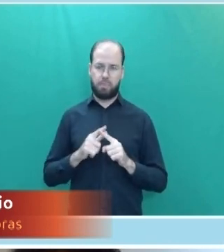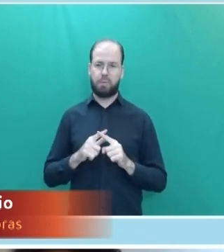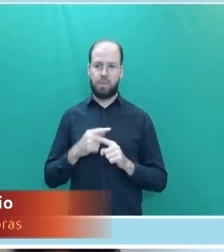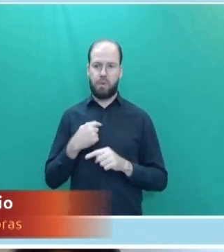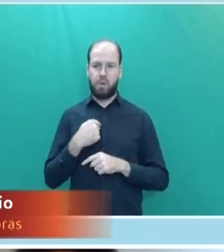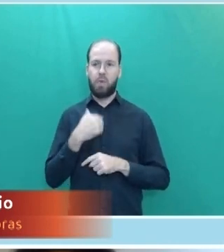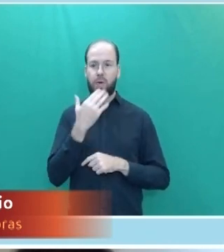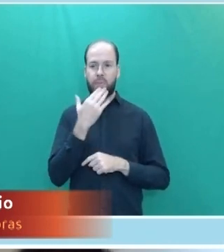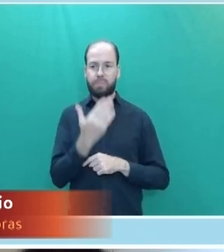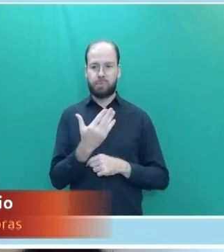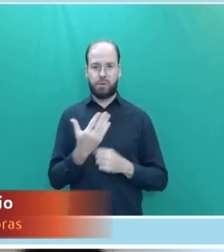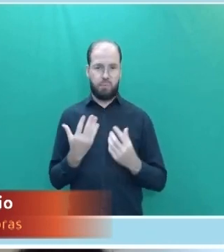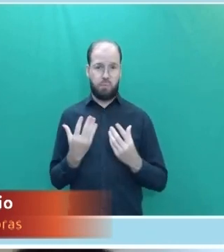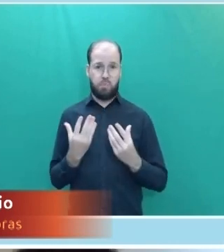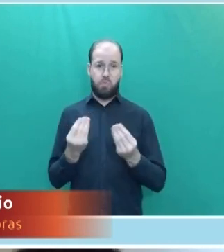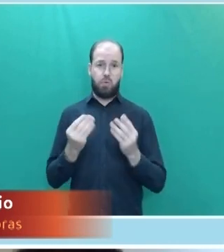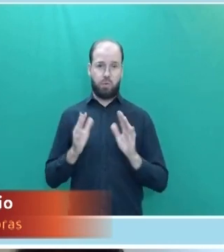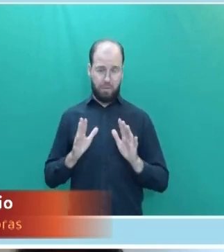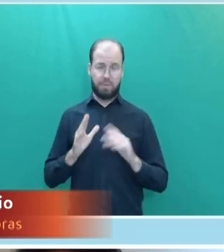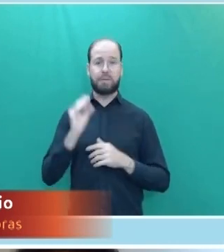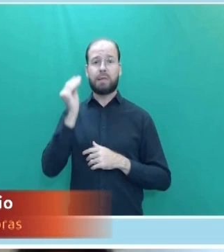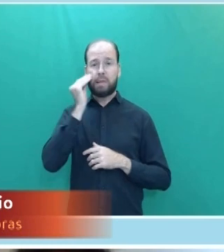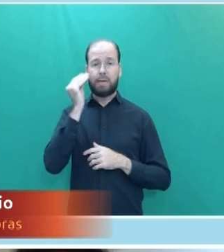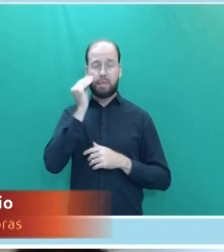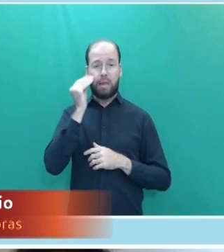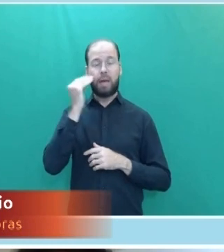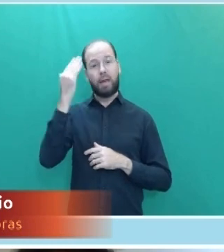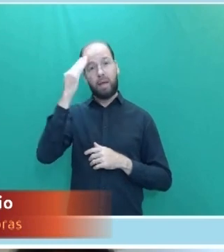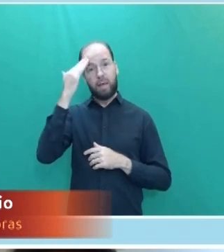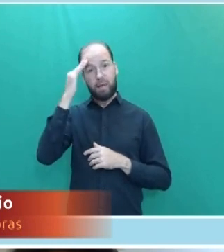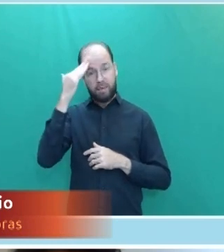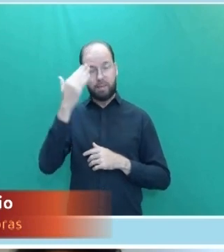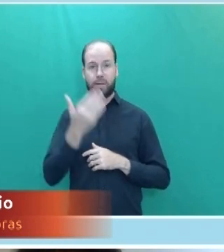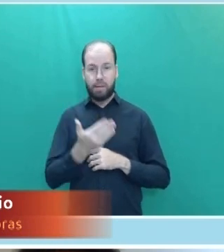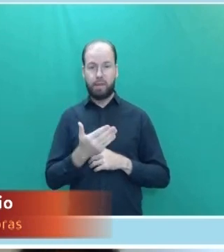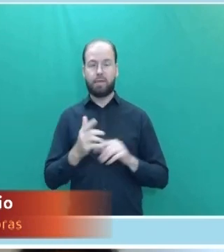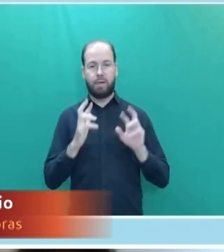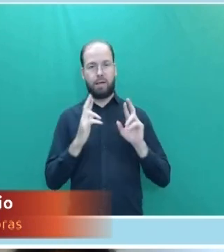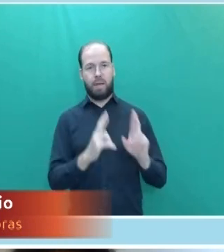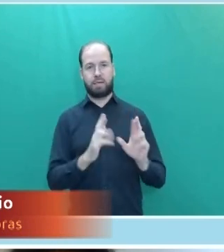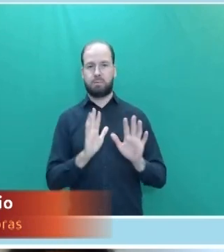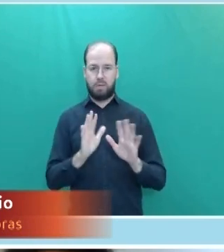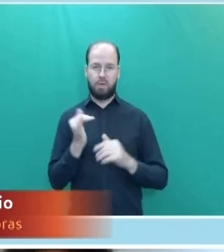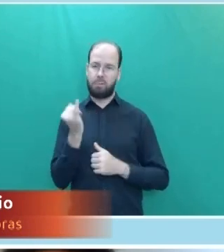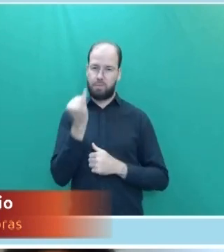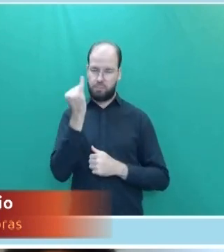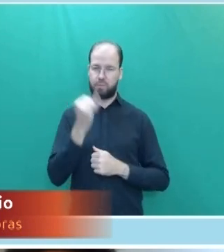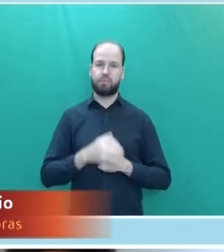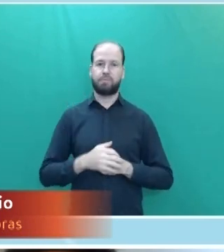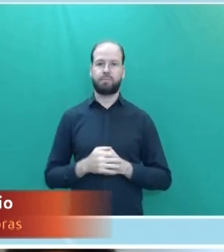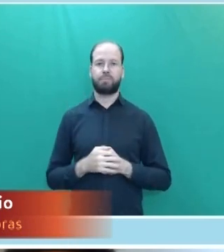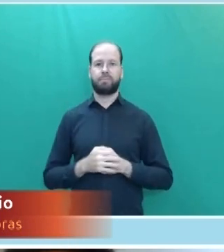pedindo muito, mas eu acho que é tentar entender e respeitar, né?